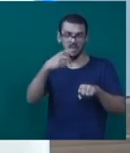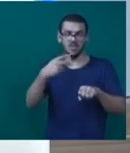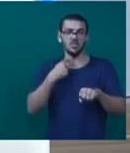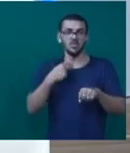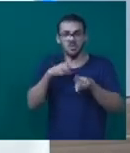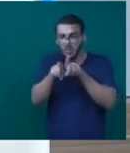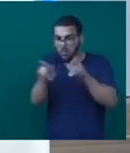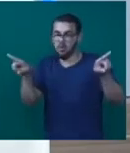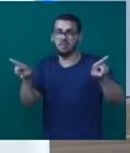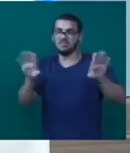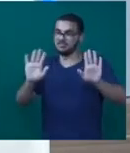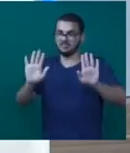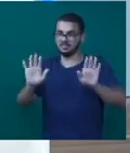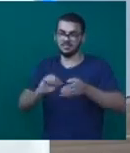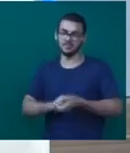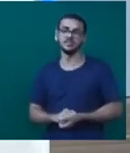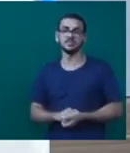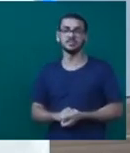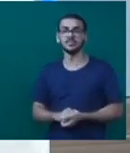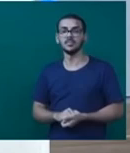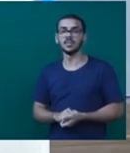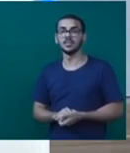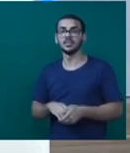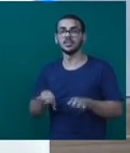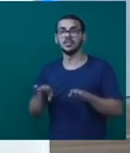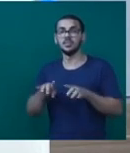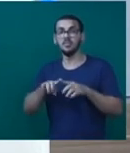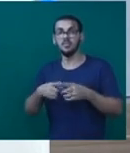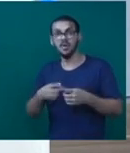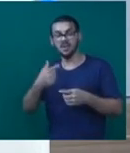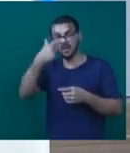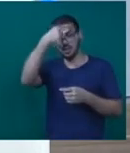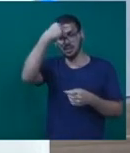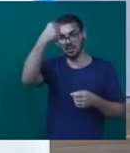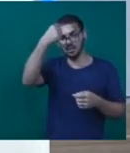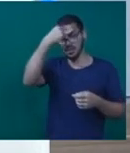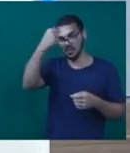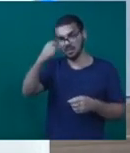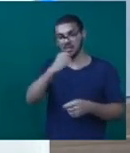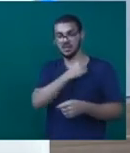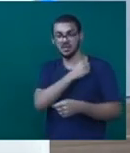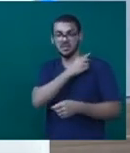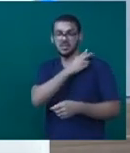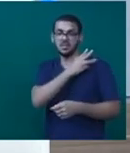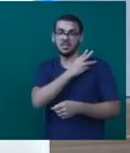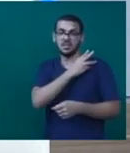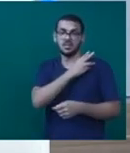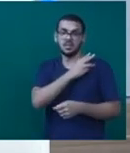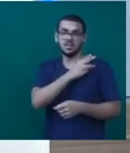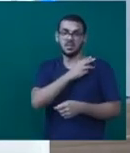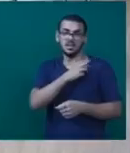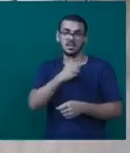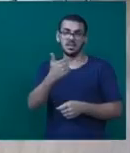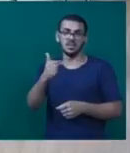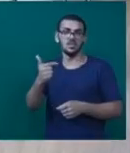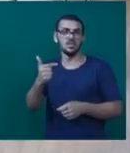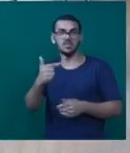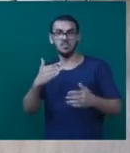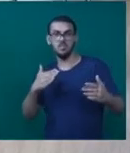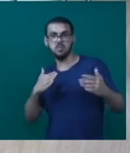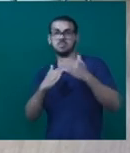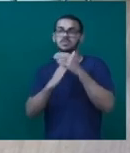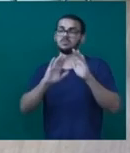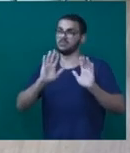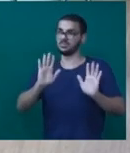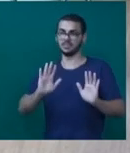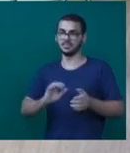atividade. E agora, para ensino superior e ensino médio, não há limites. Muito obrigado mais uma